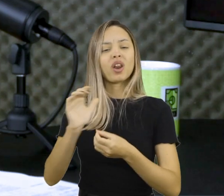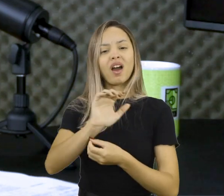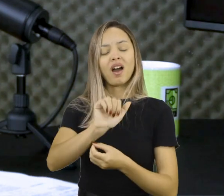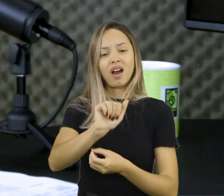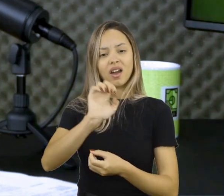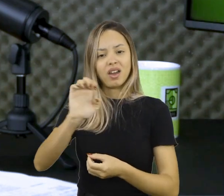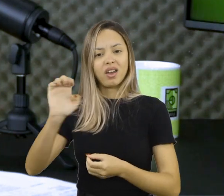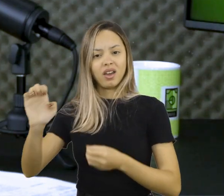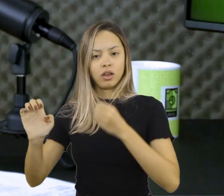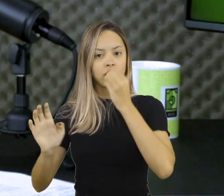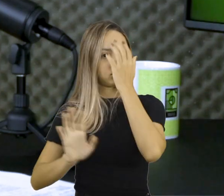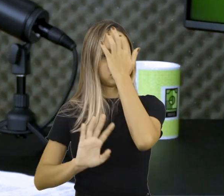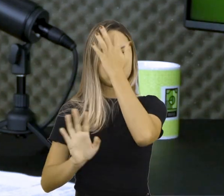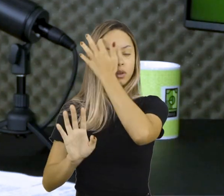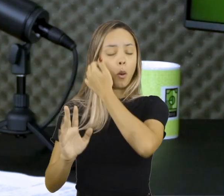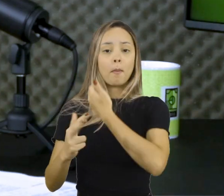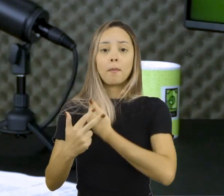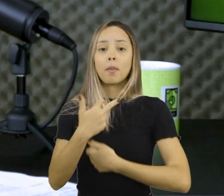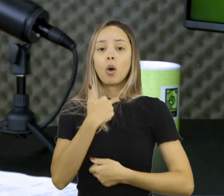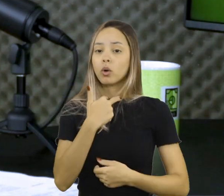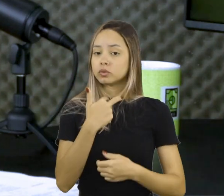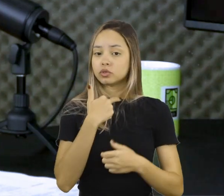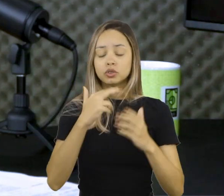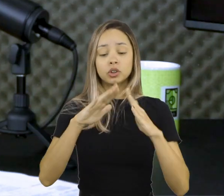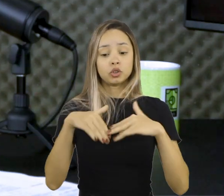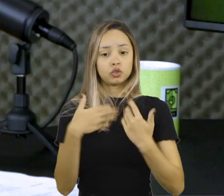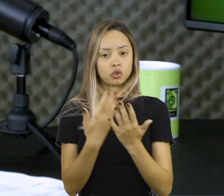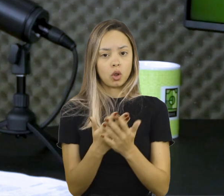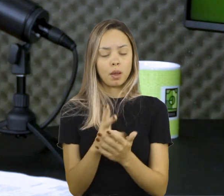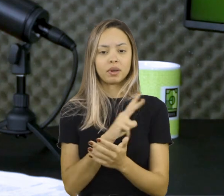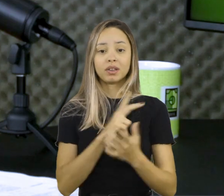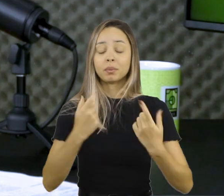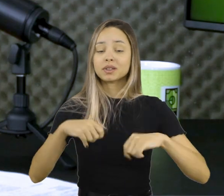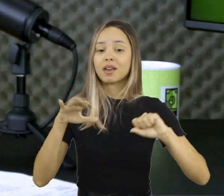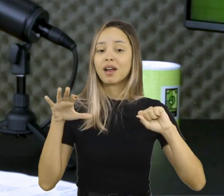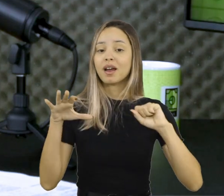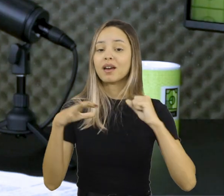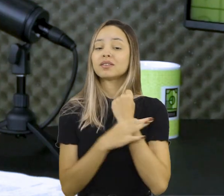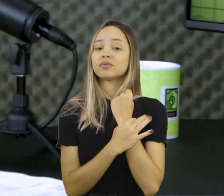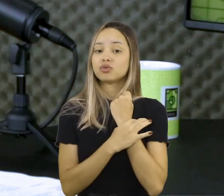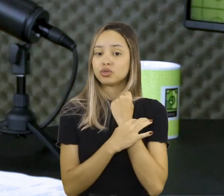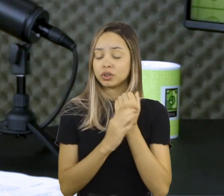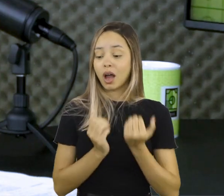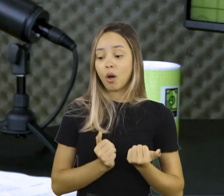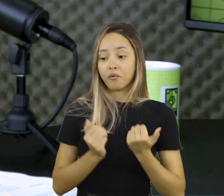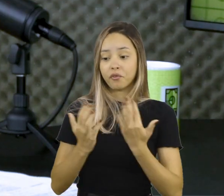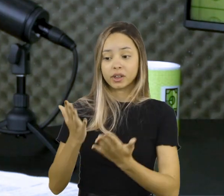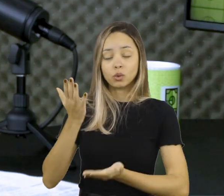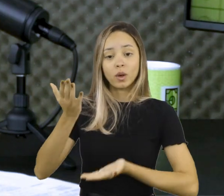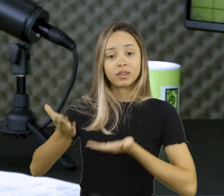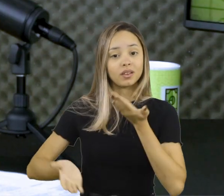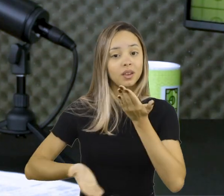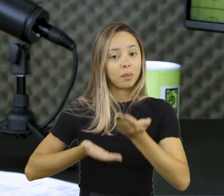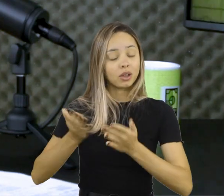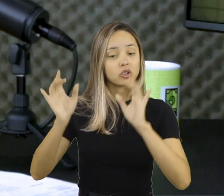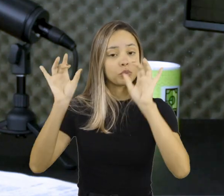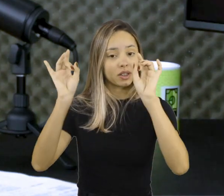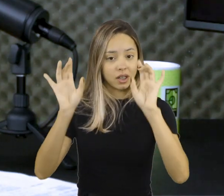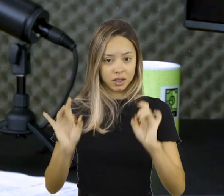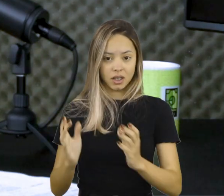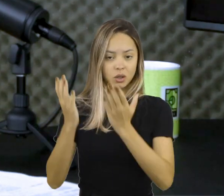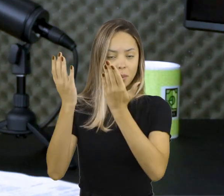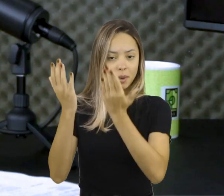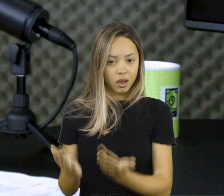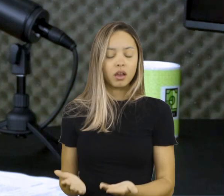é para cobrar a escola privada ela precisa não só garantir a oferta do atendimento educacional especializado